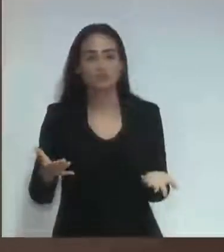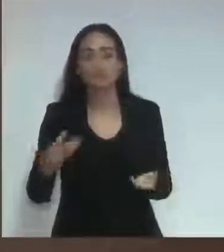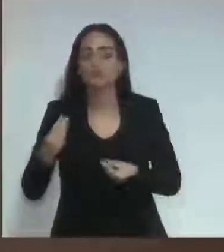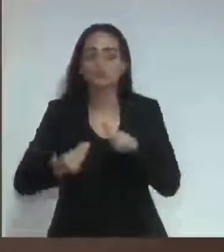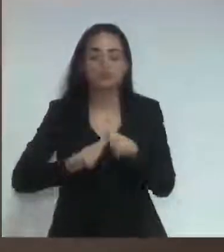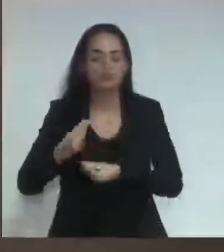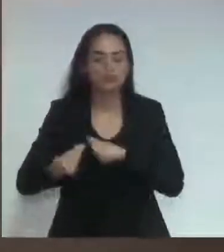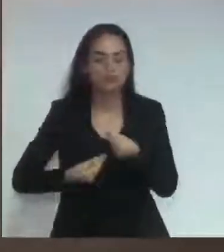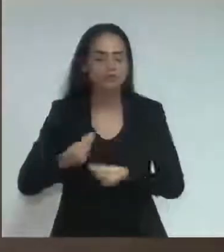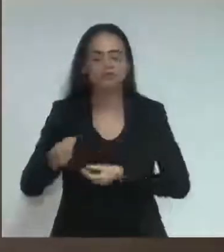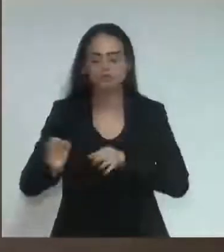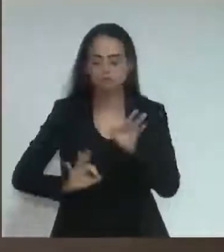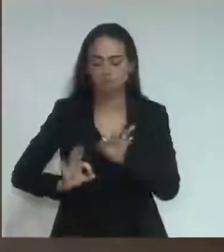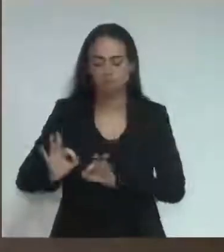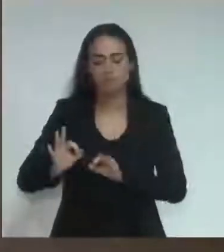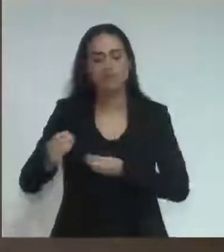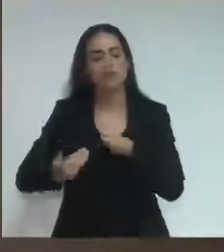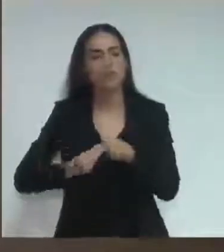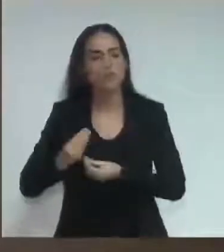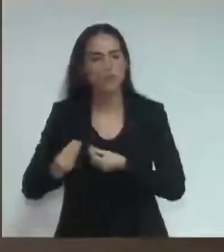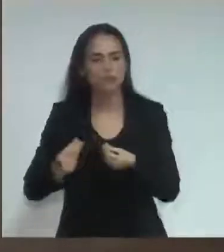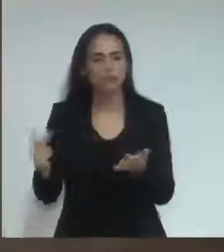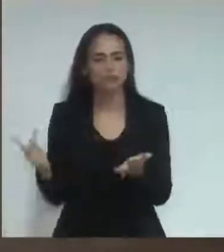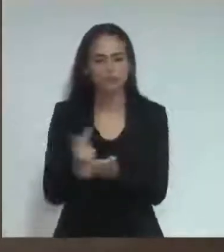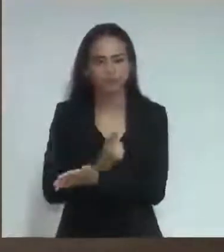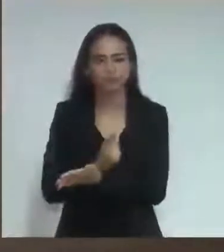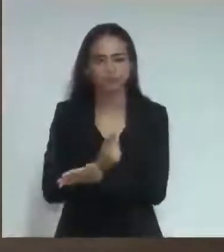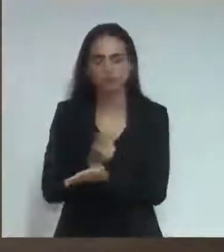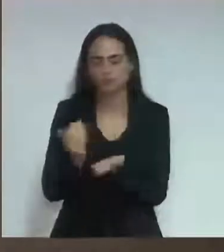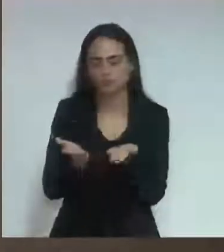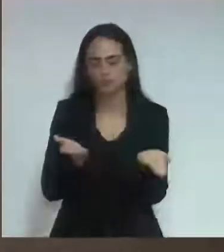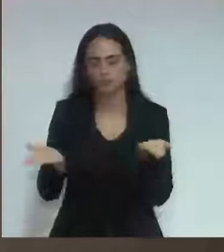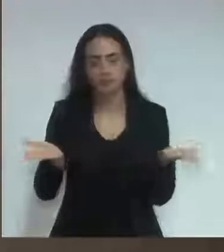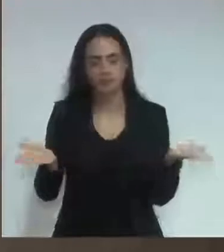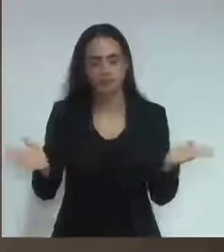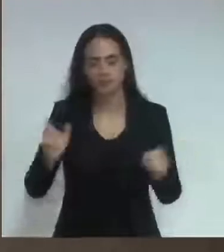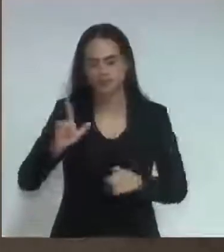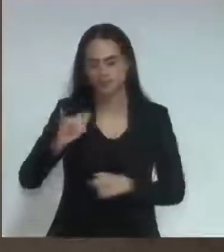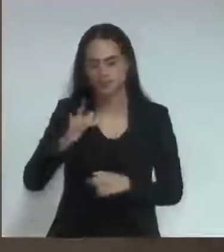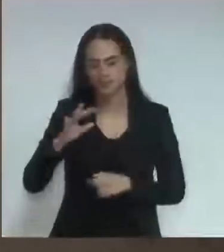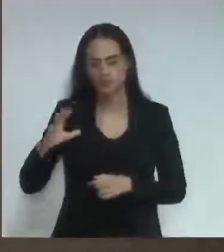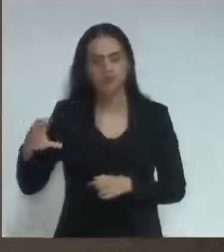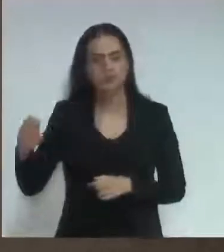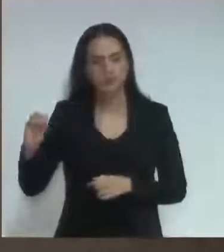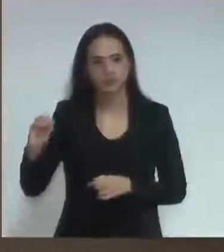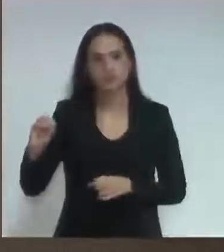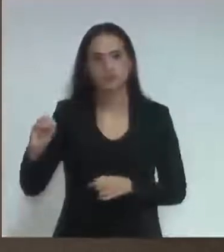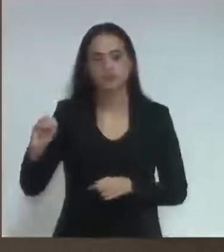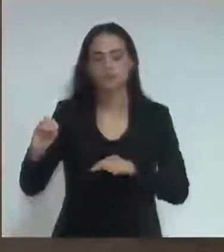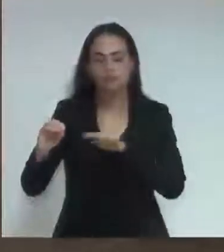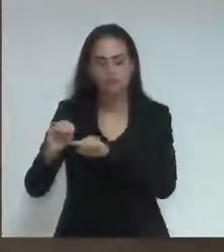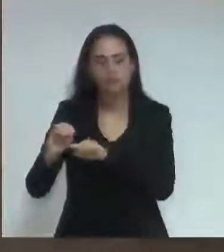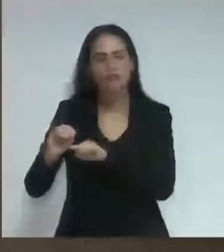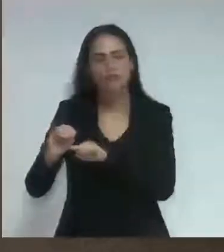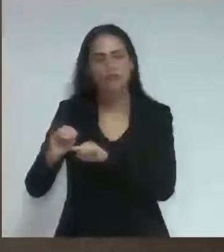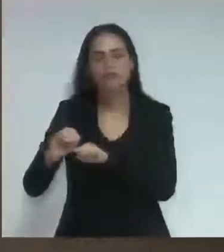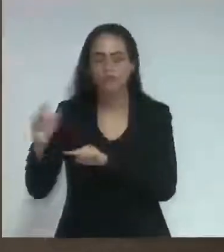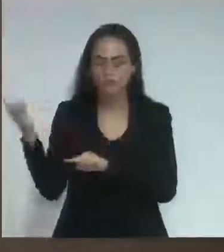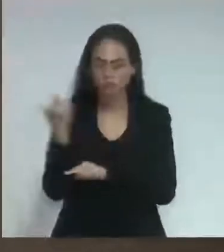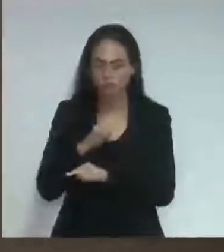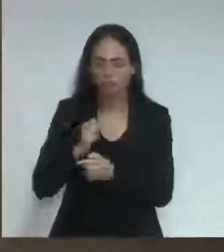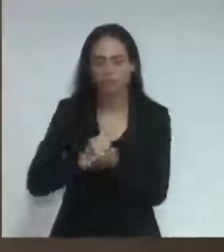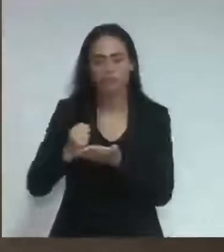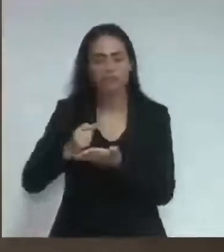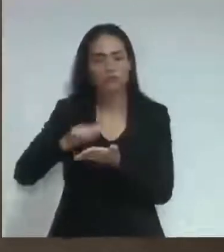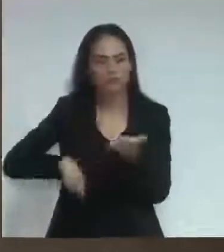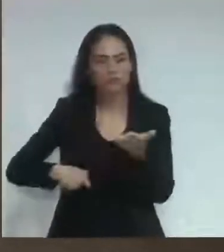feito, sobretudo como ser feito o processo licitatório, porque é desse processo licitatório que vai originar futuramente o contrato com